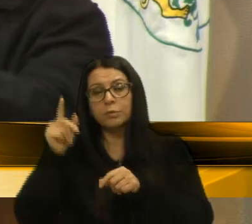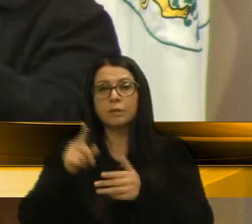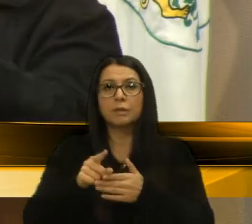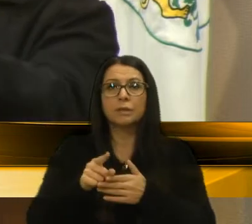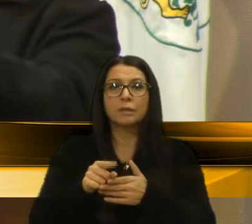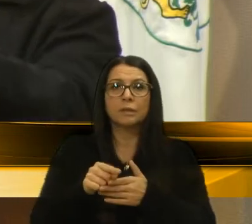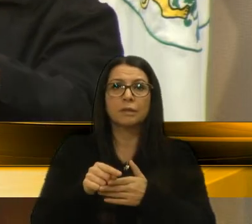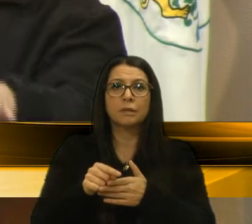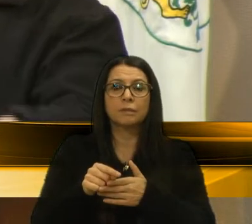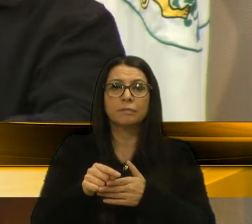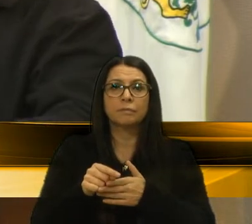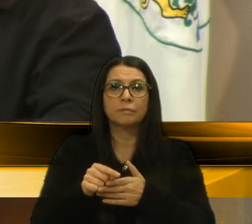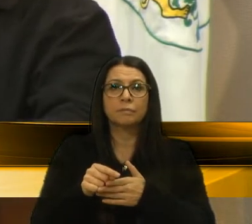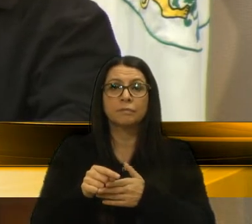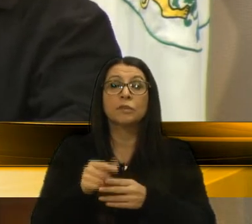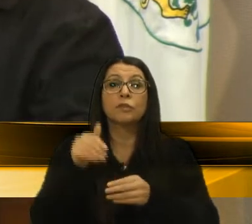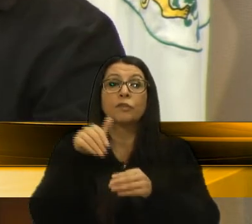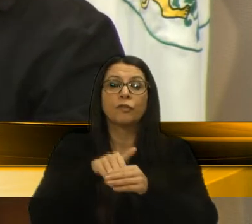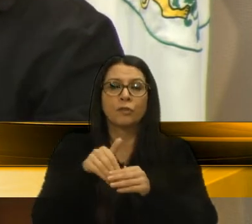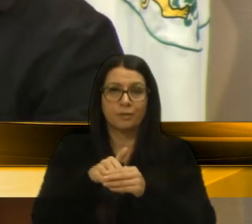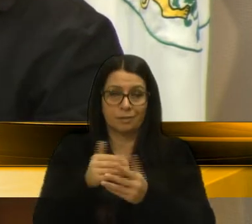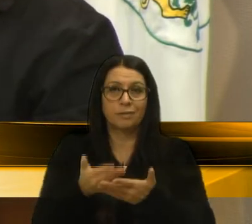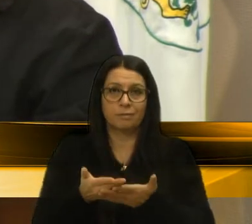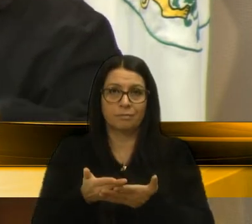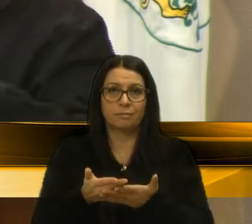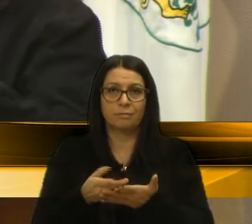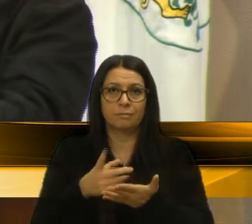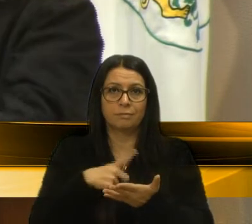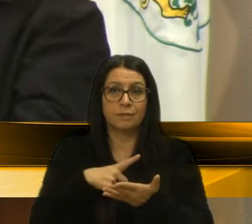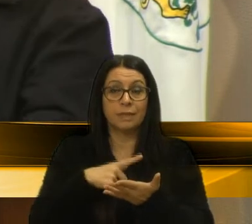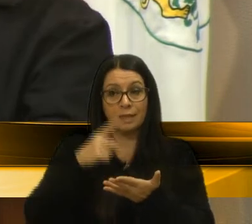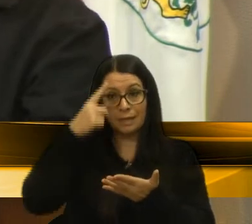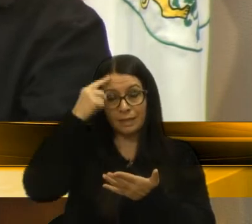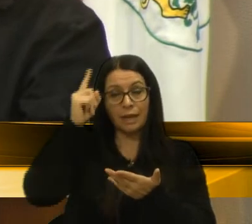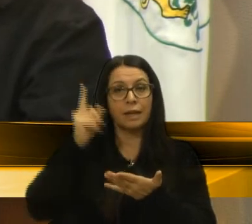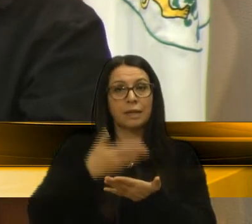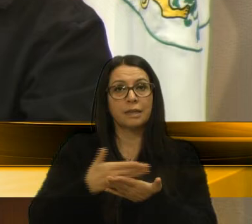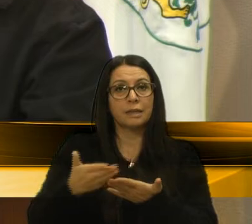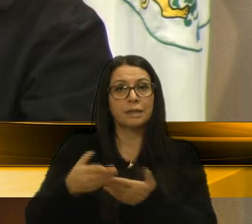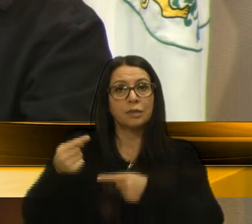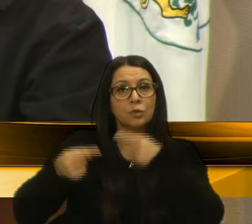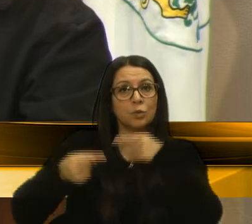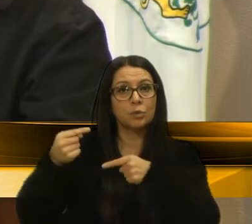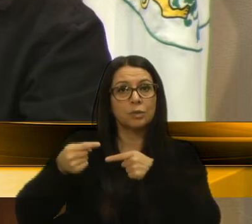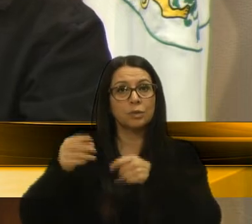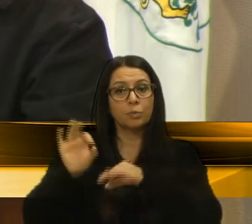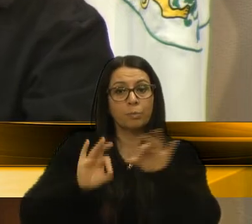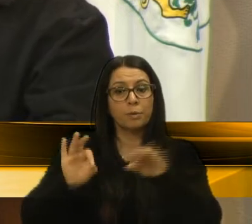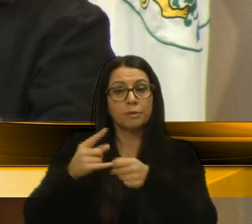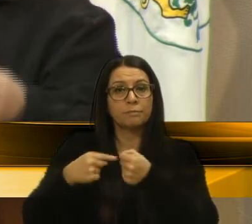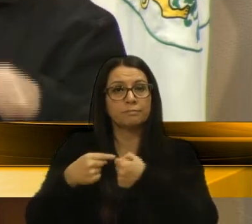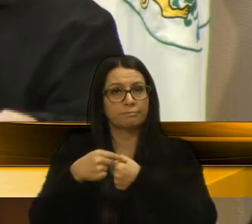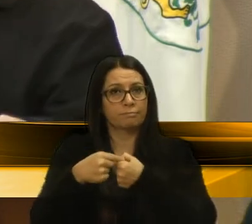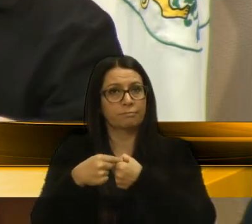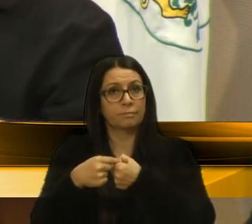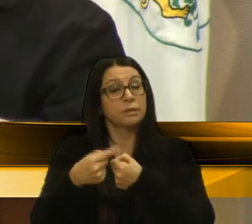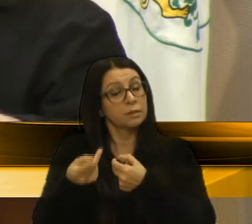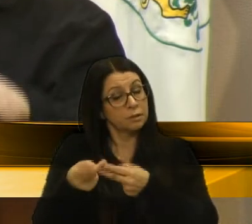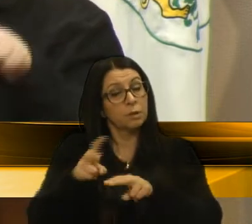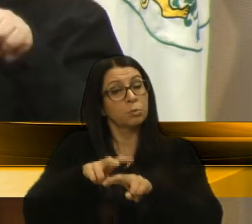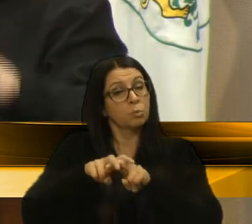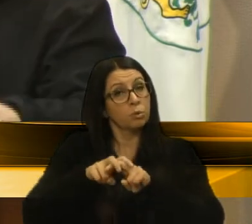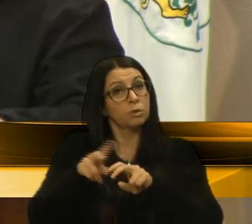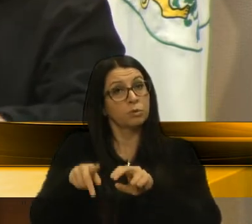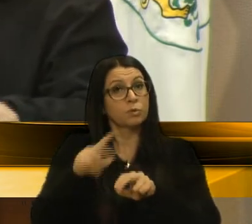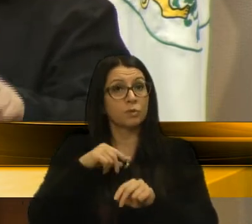de votar e ter a iniciativa da discussão do plano diretor. Portanto,